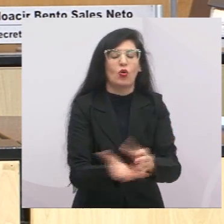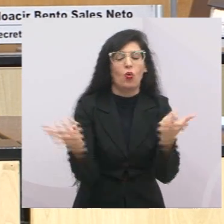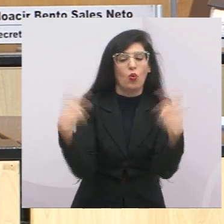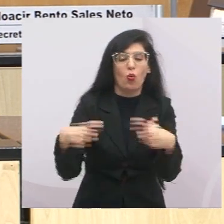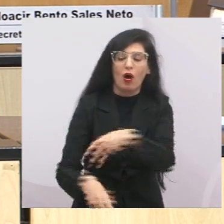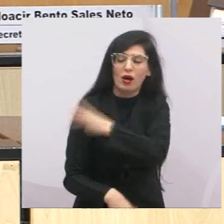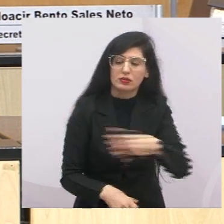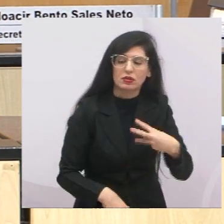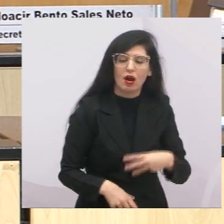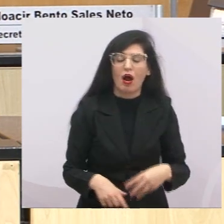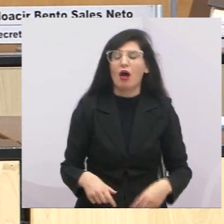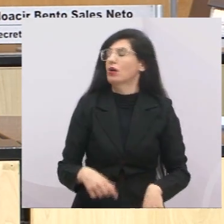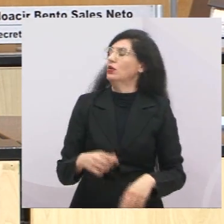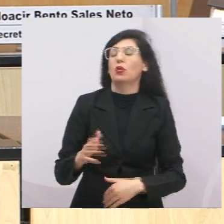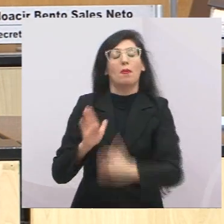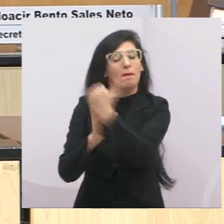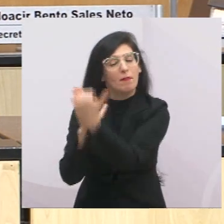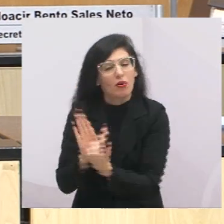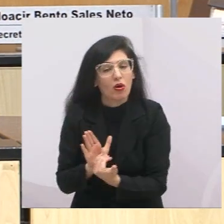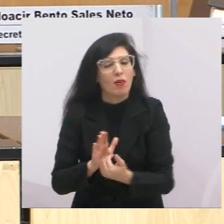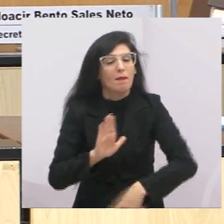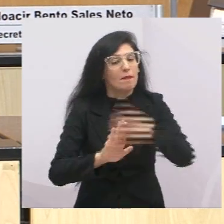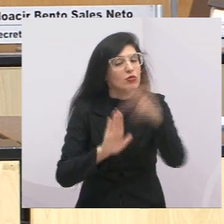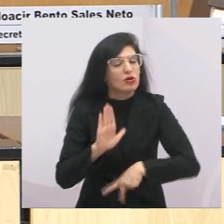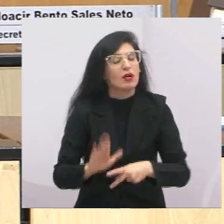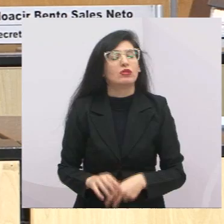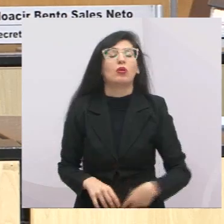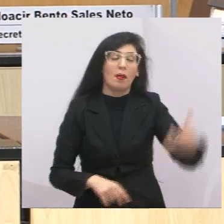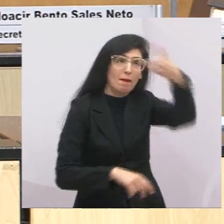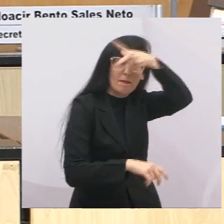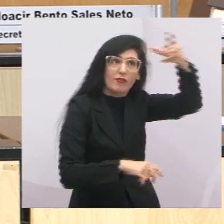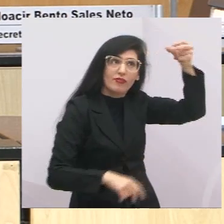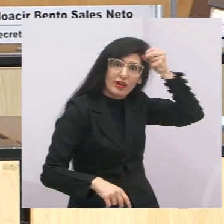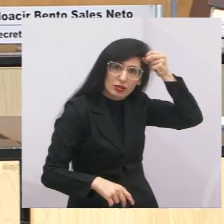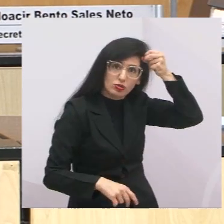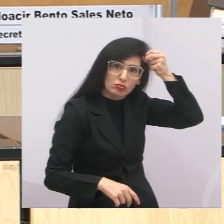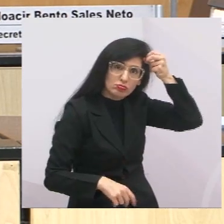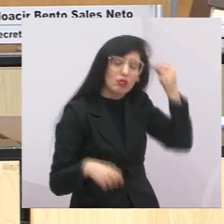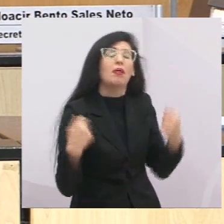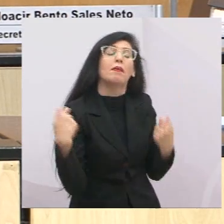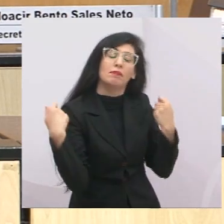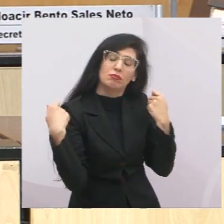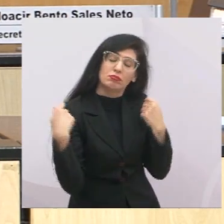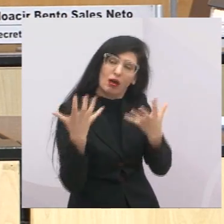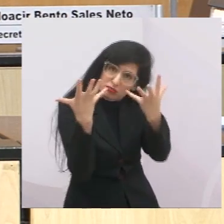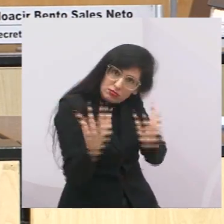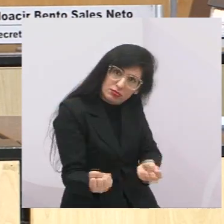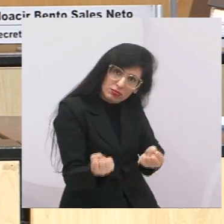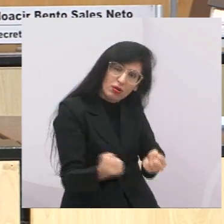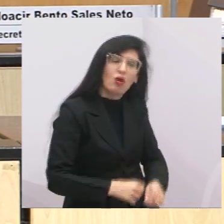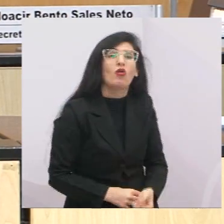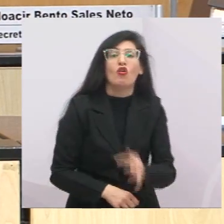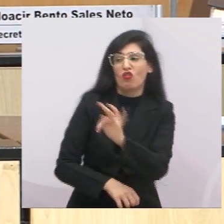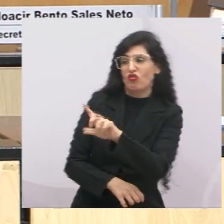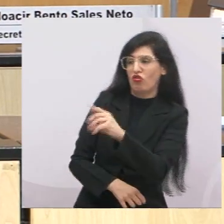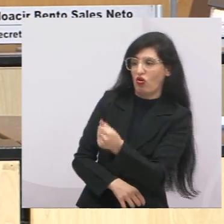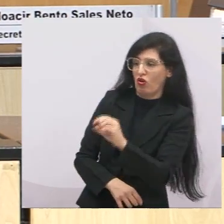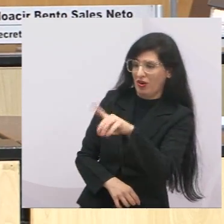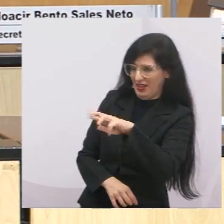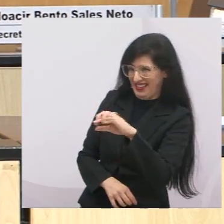de projetos e programas da Prefeitura para atendimento das necessidades da comunidade Jardim Flórida e região. Primeiro,